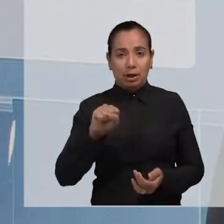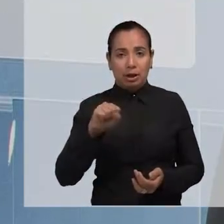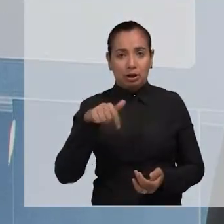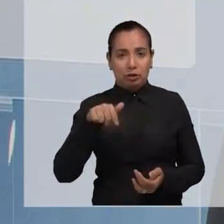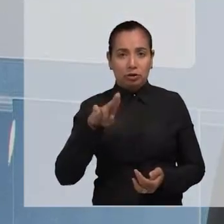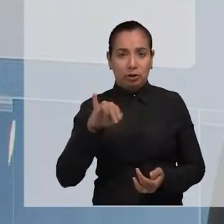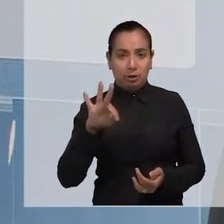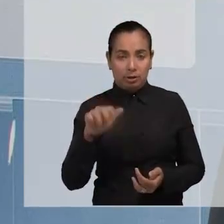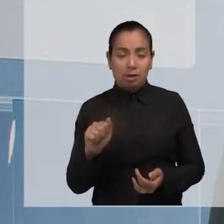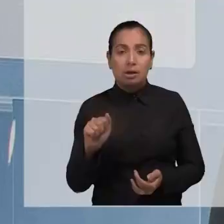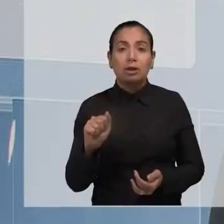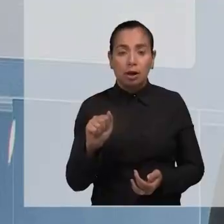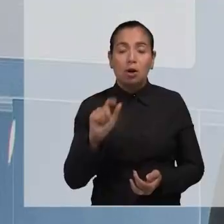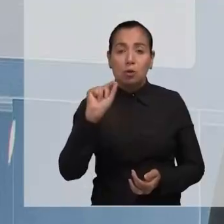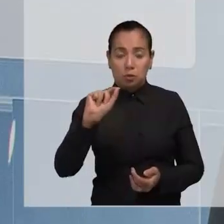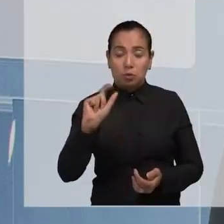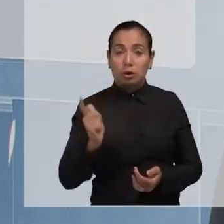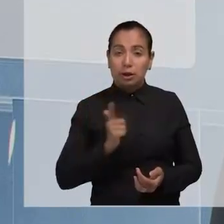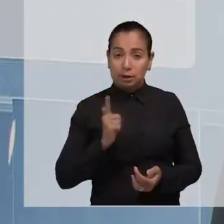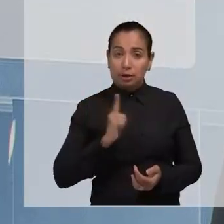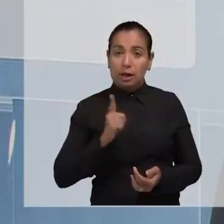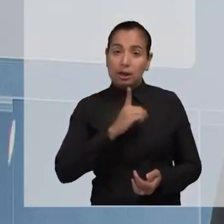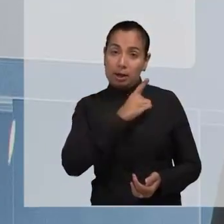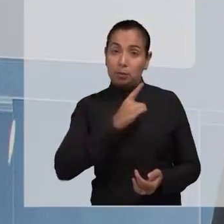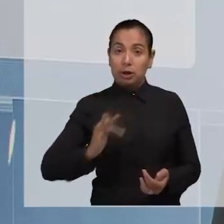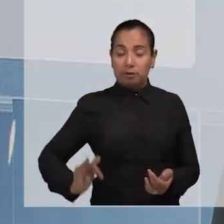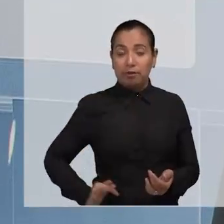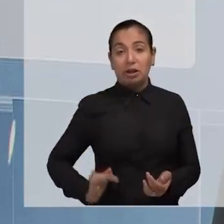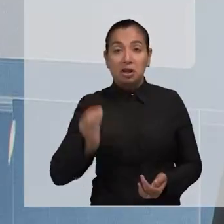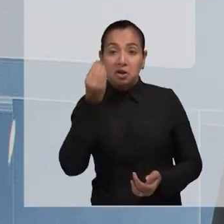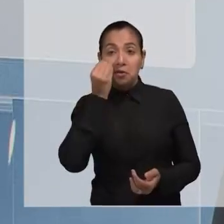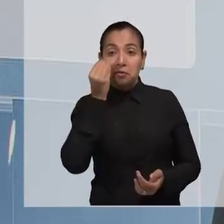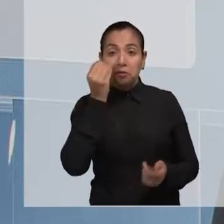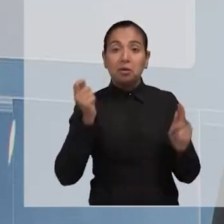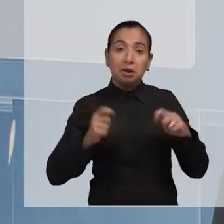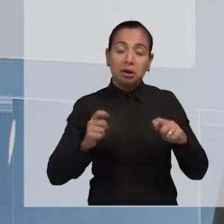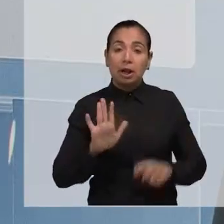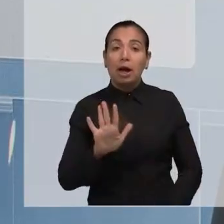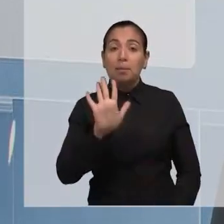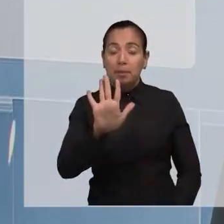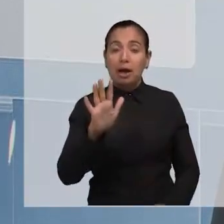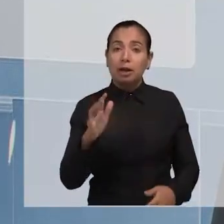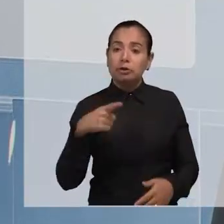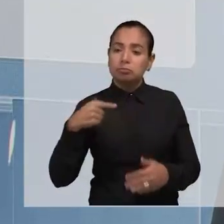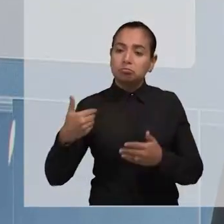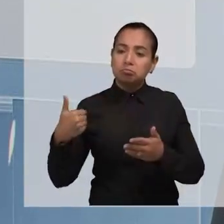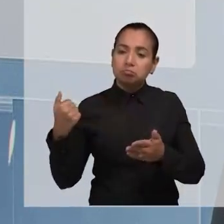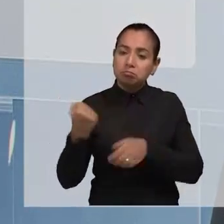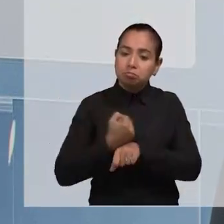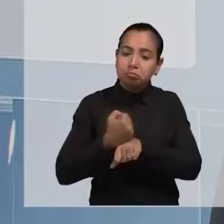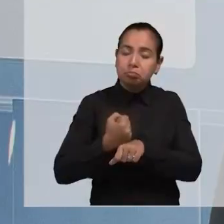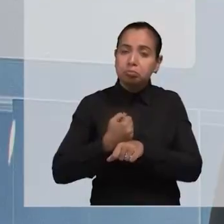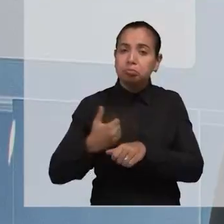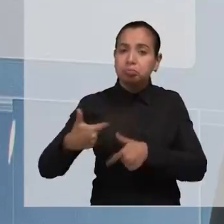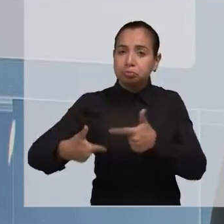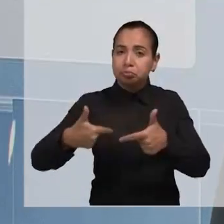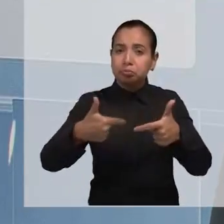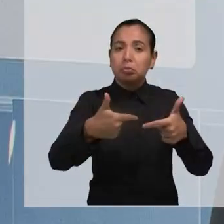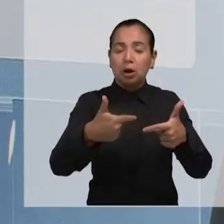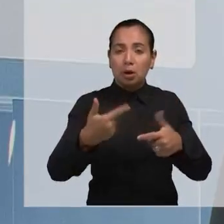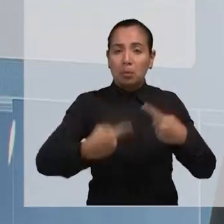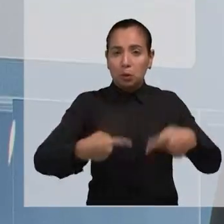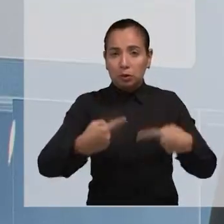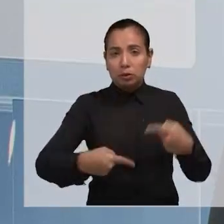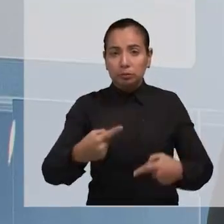uma votação para vereador a maior da história. 30 mil votos. A maior da história daqui